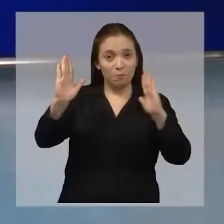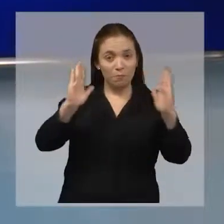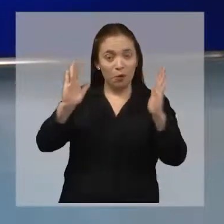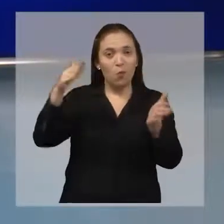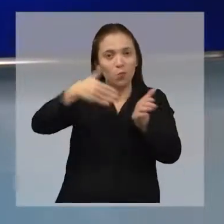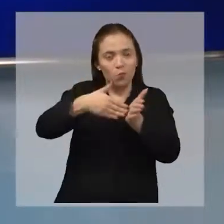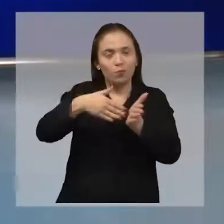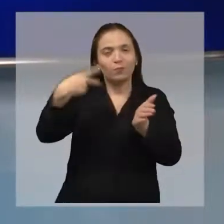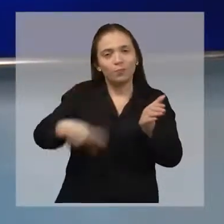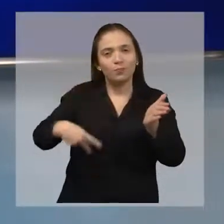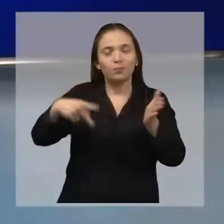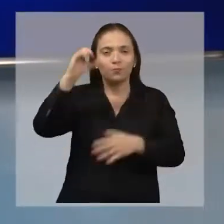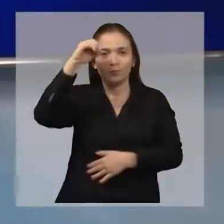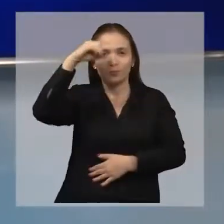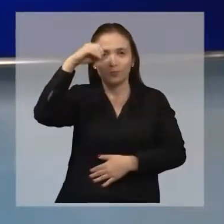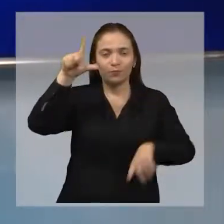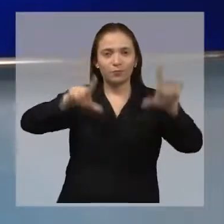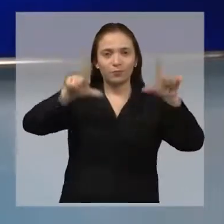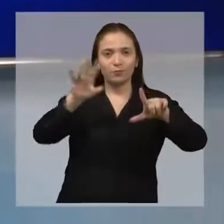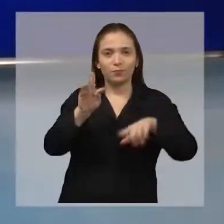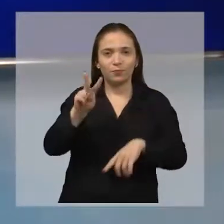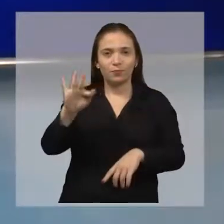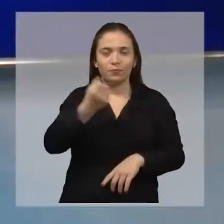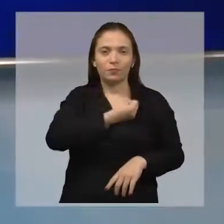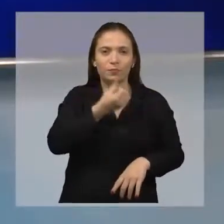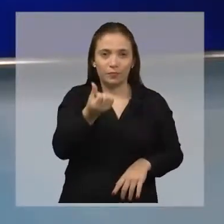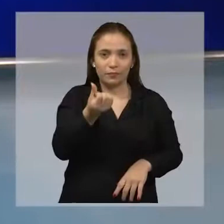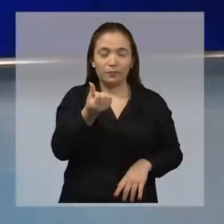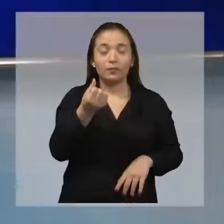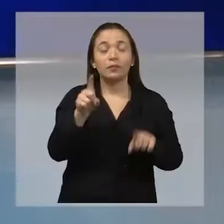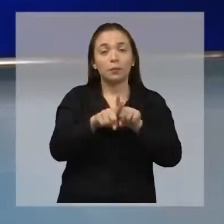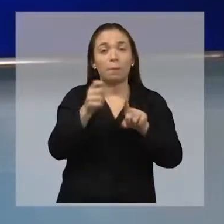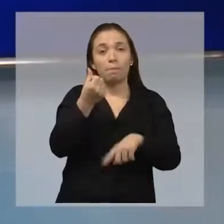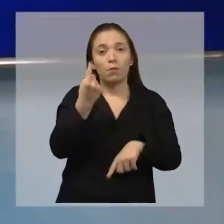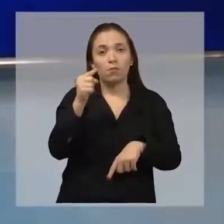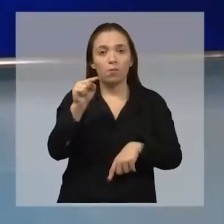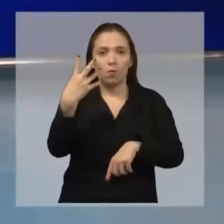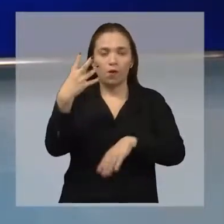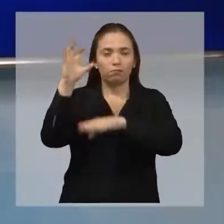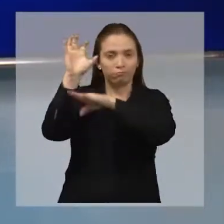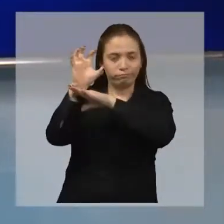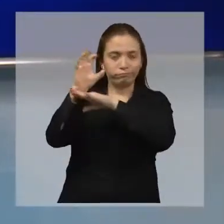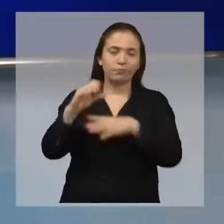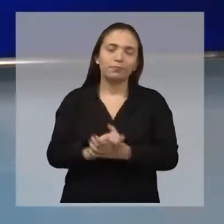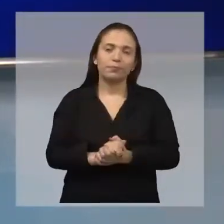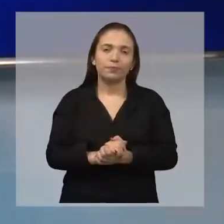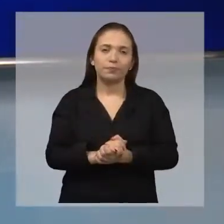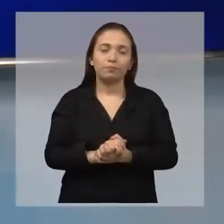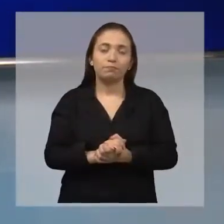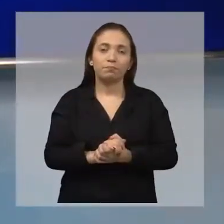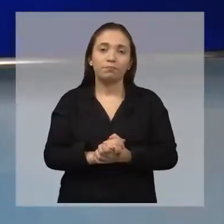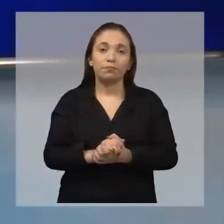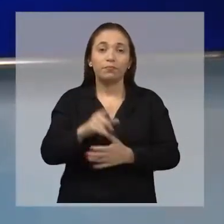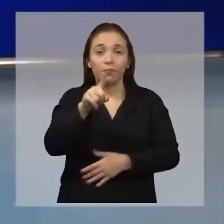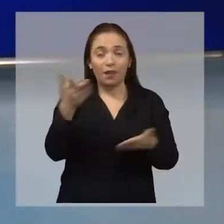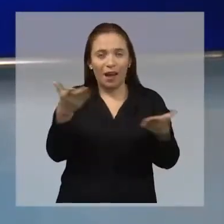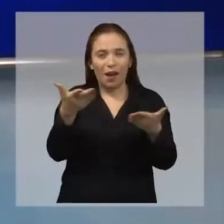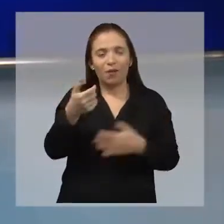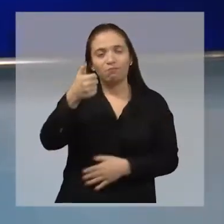de que não faria política velha, se negando, inclusive, a conversar com o